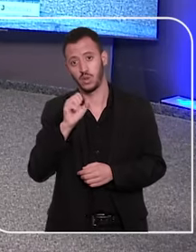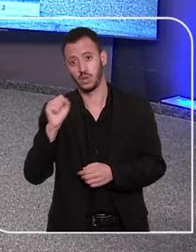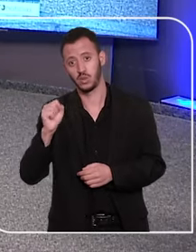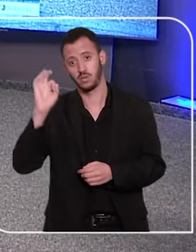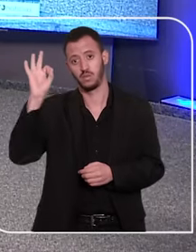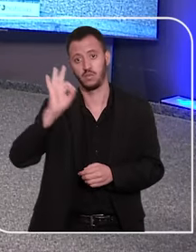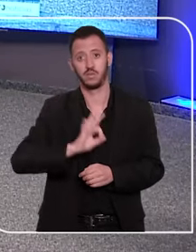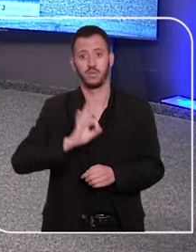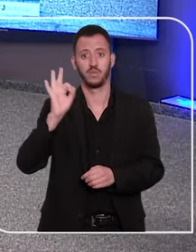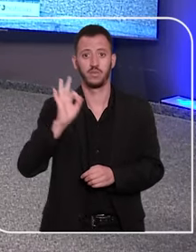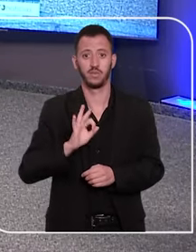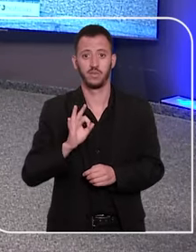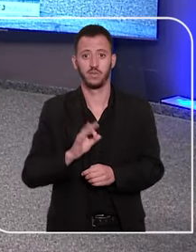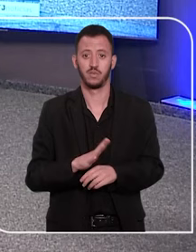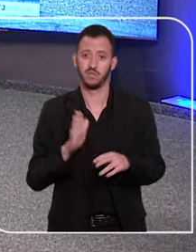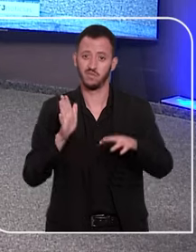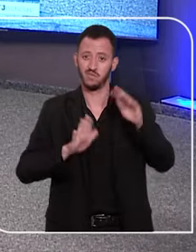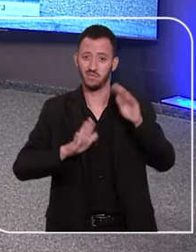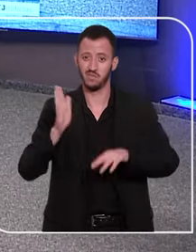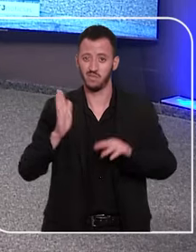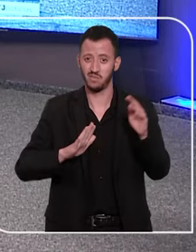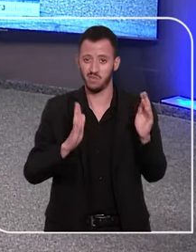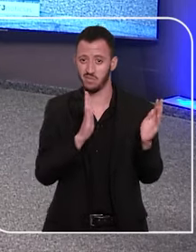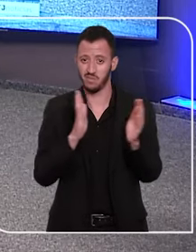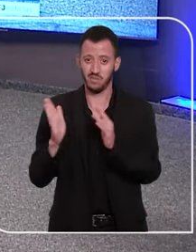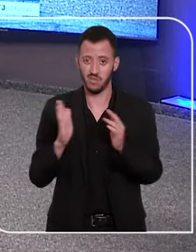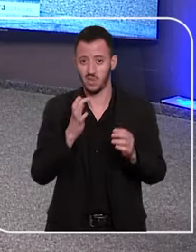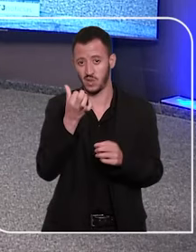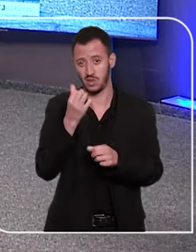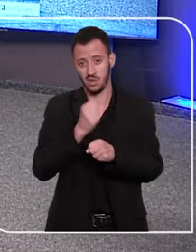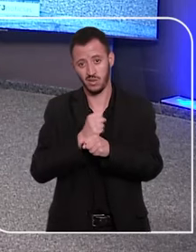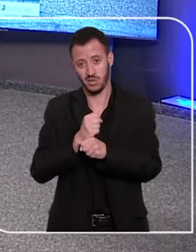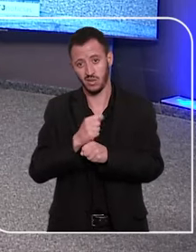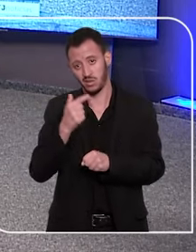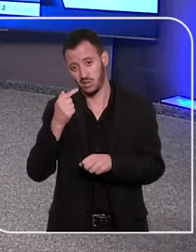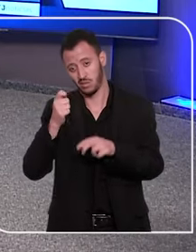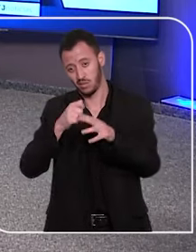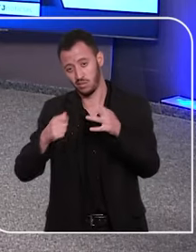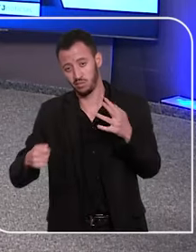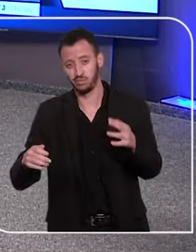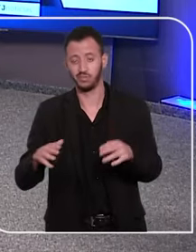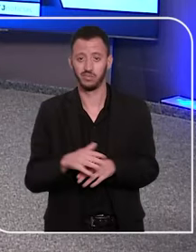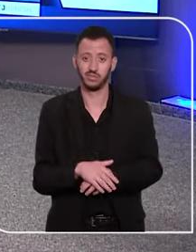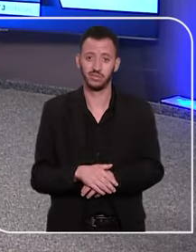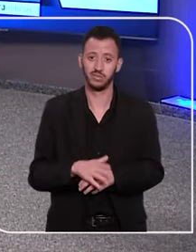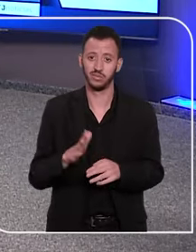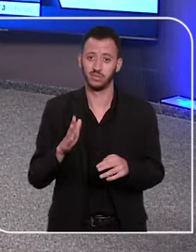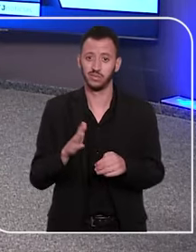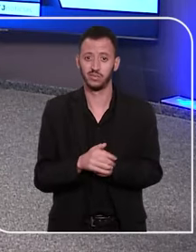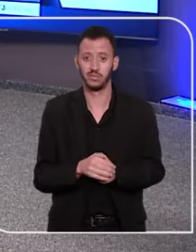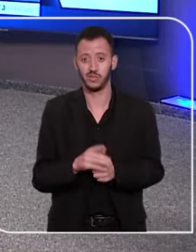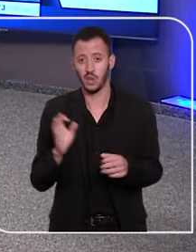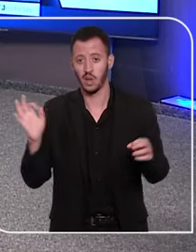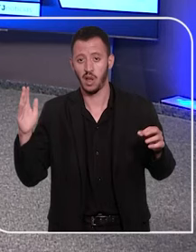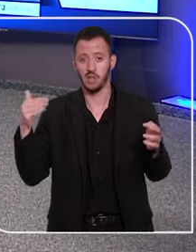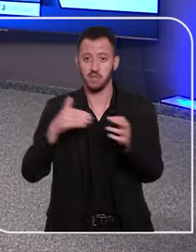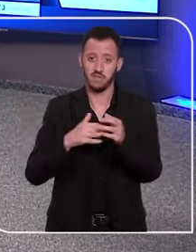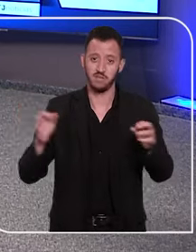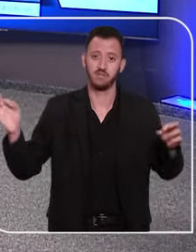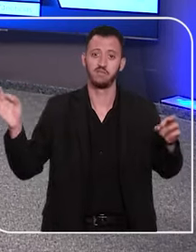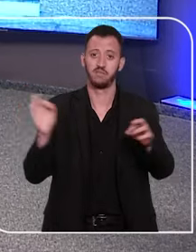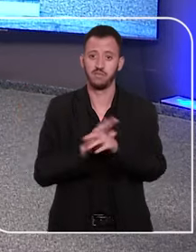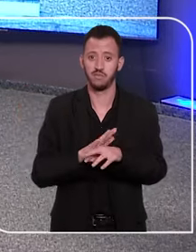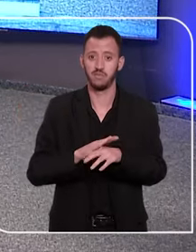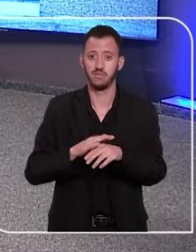que 88% com tempo médio de tramitação de 6 anos e 7 meses até a baixa que é justamente a